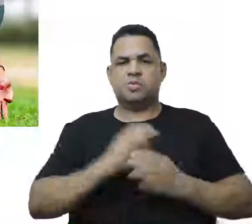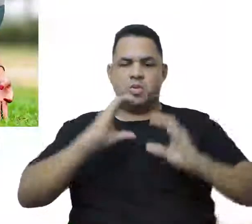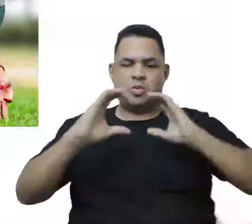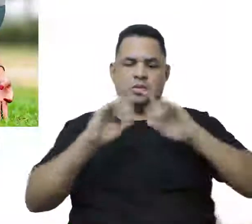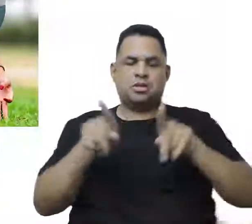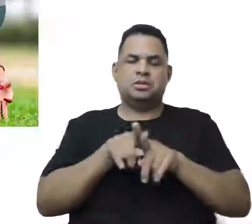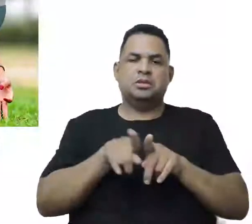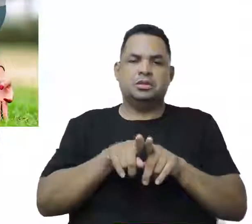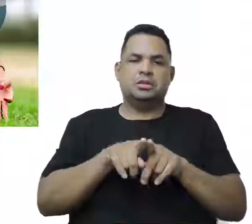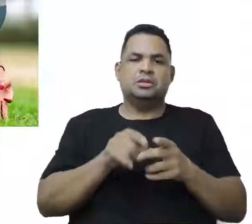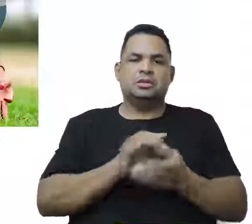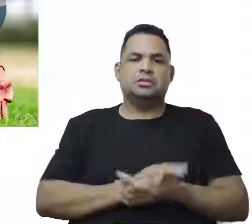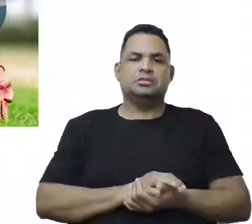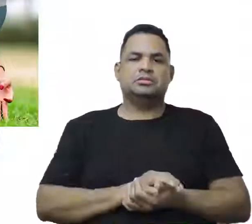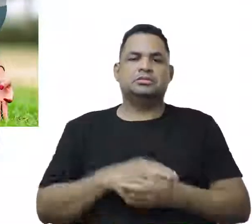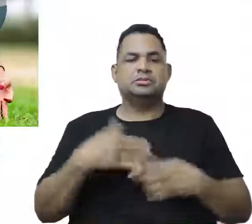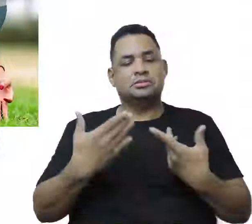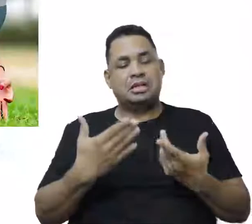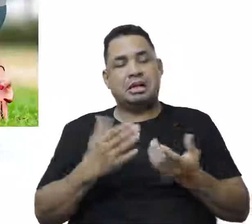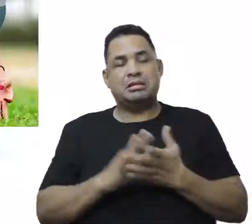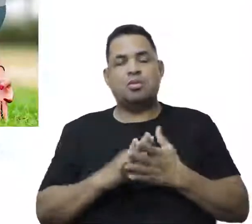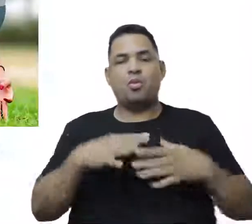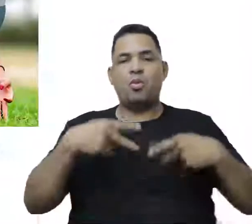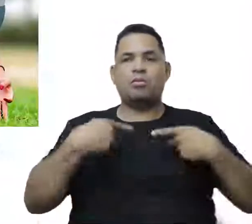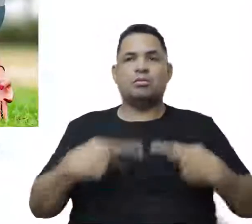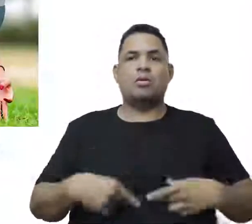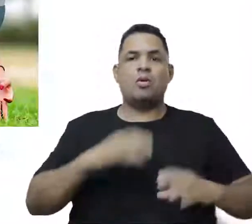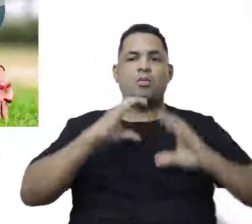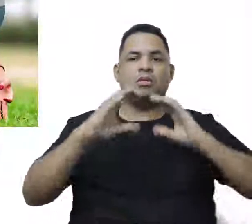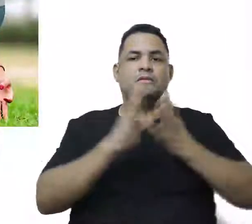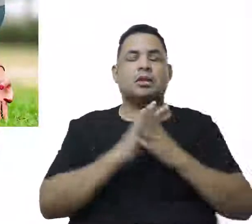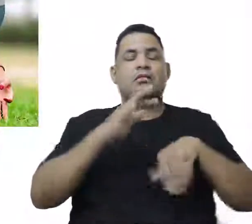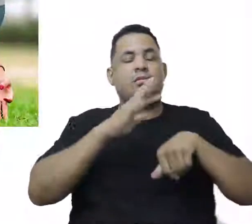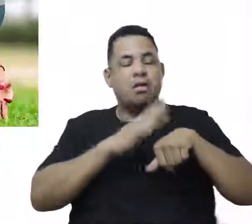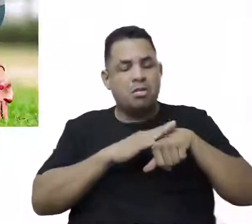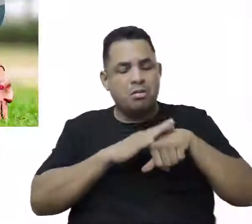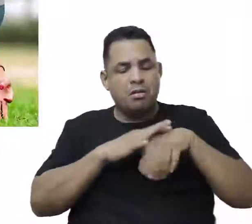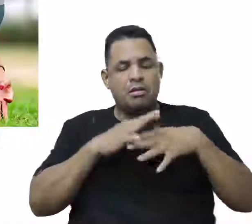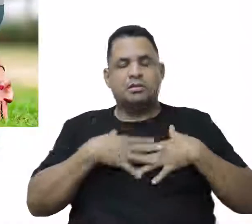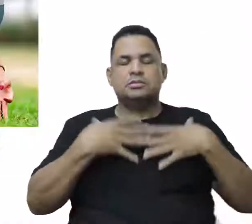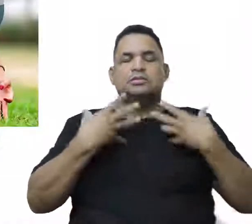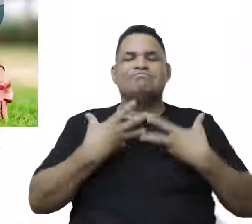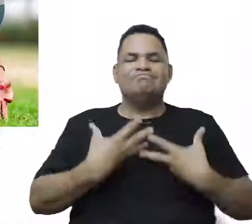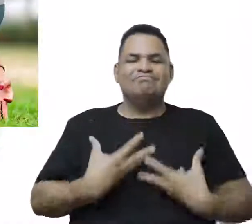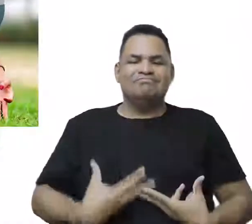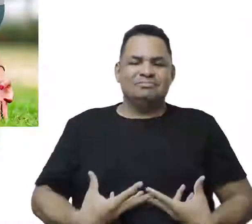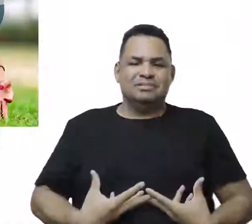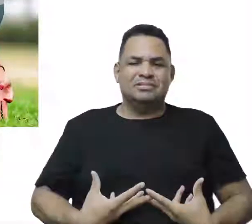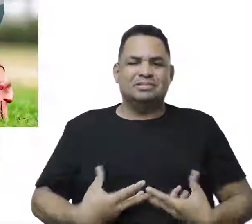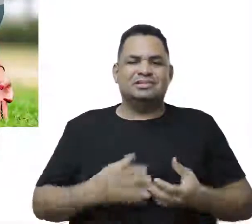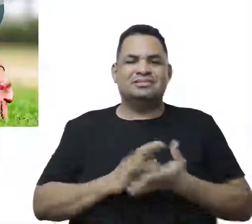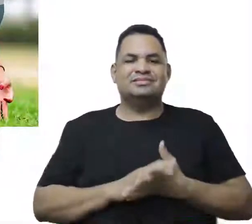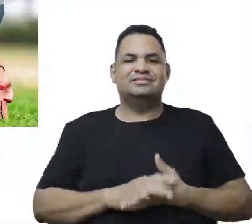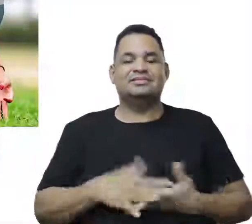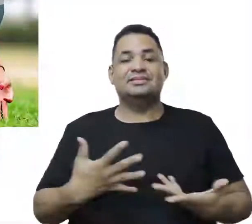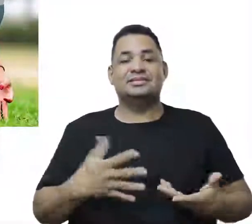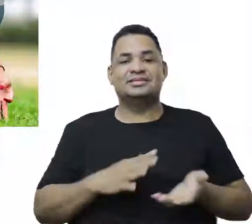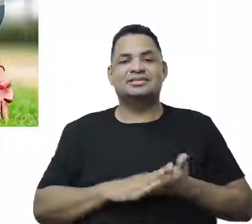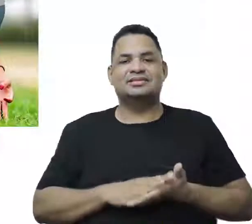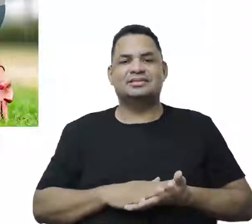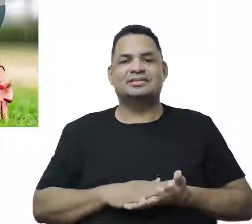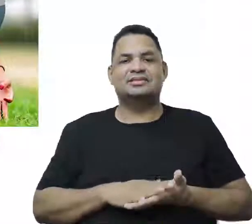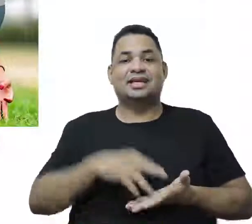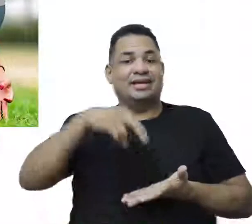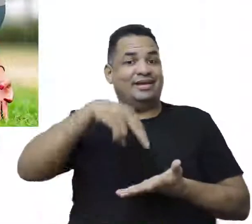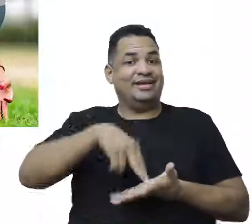nosso corpo também comunica quando a gente está doente, quando a gente está cansado, quando a gente está alegre, né, professora? Perfeito.